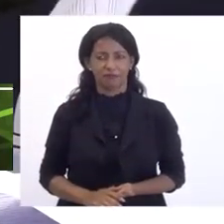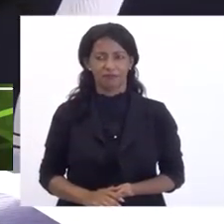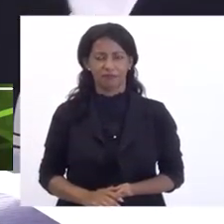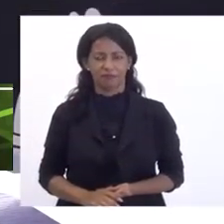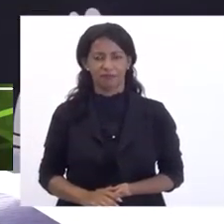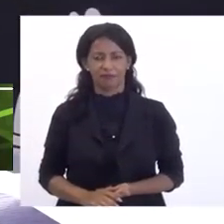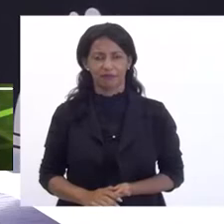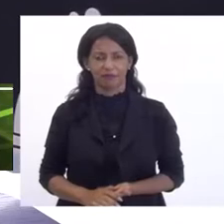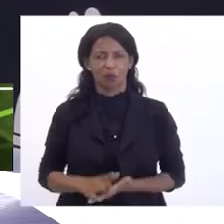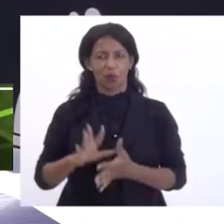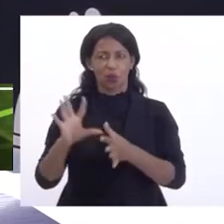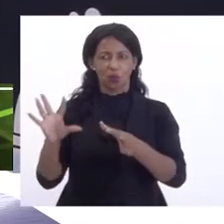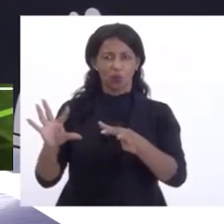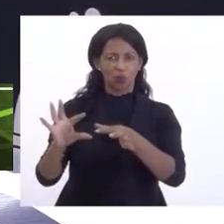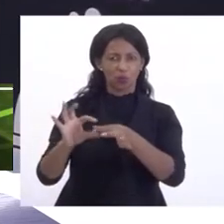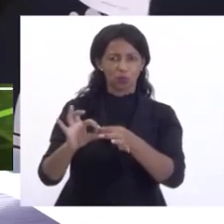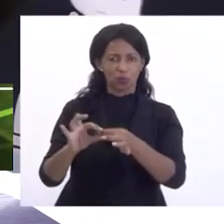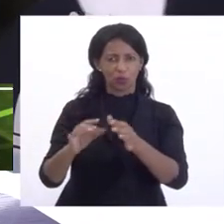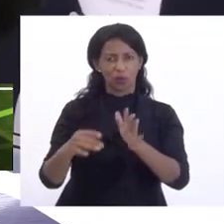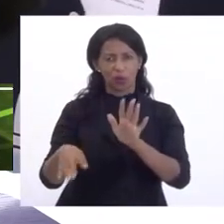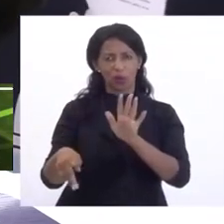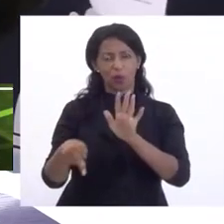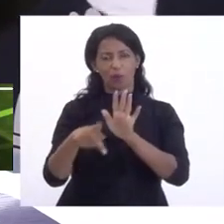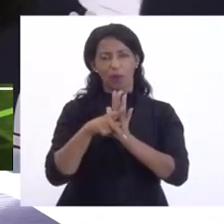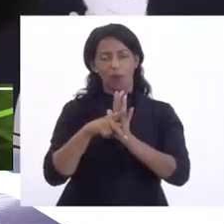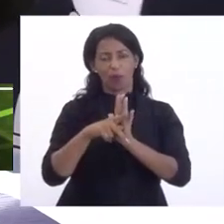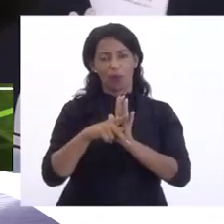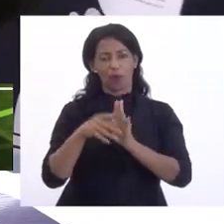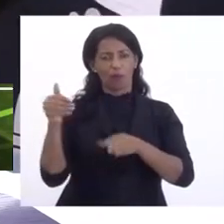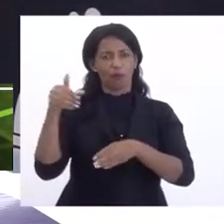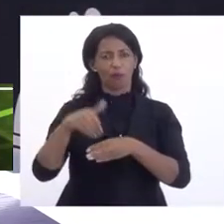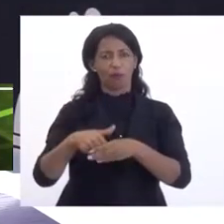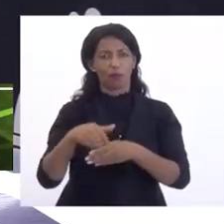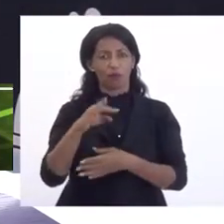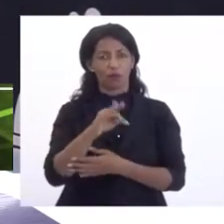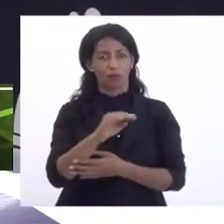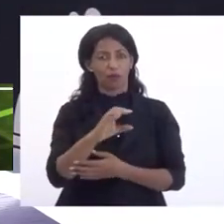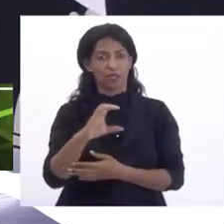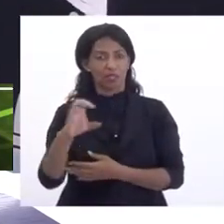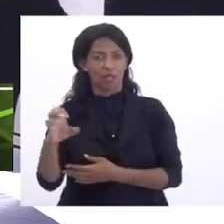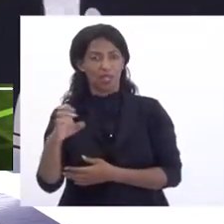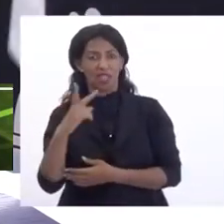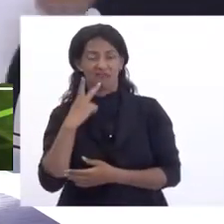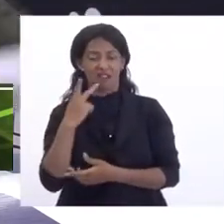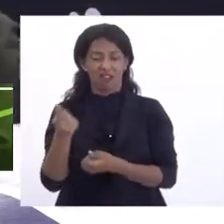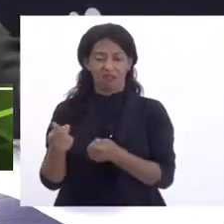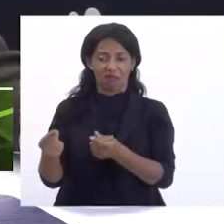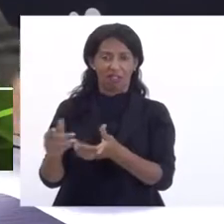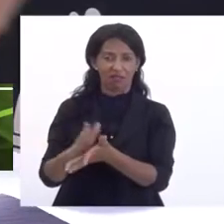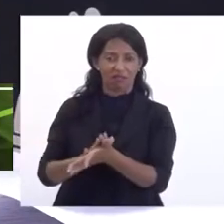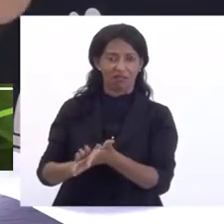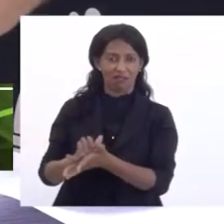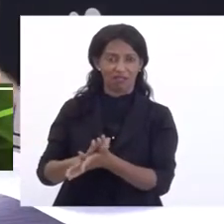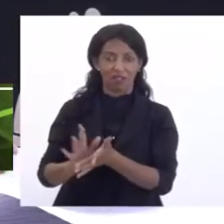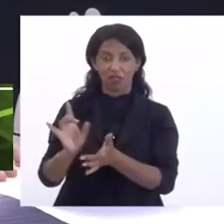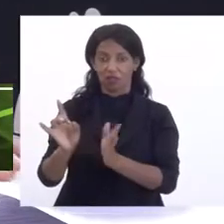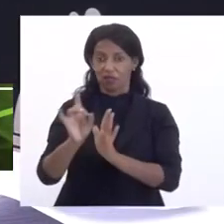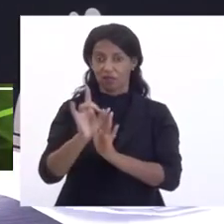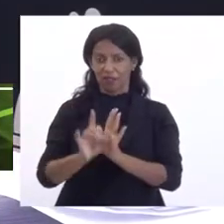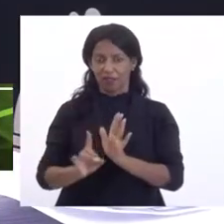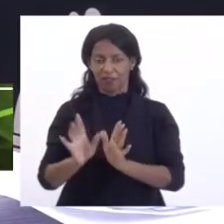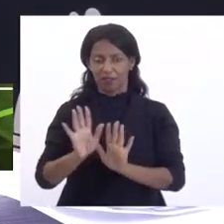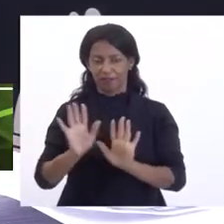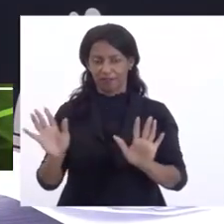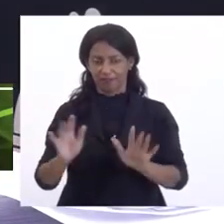em consonância com o próprio voto do Tribunal de Contas, que diz que isso não macula em nada. Só fiz a declaração de voto,